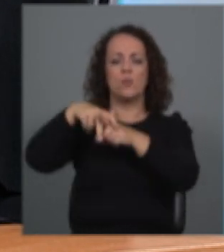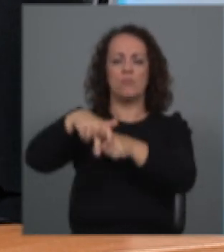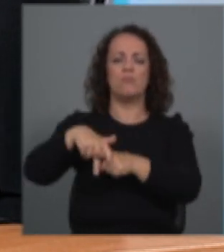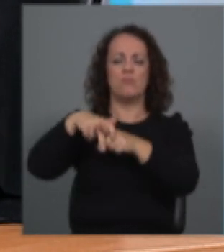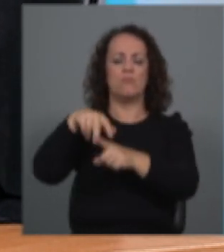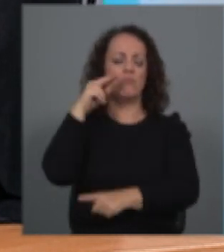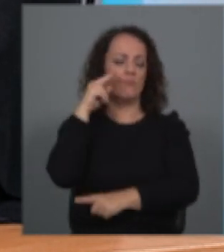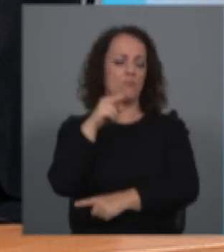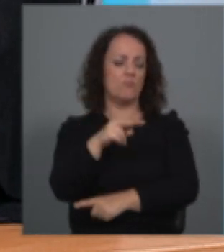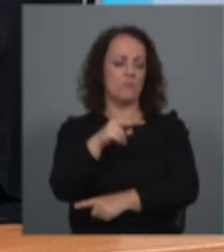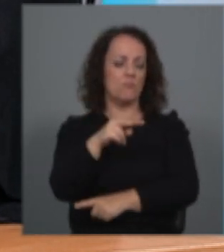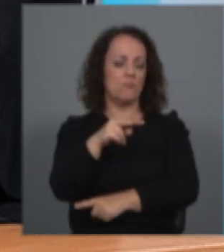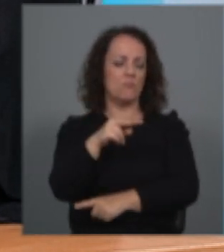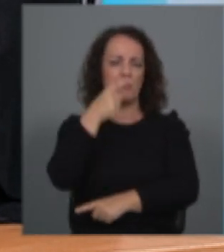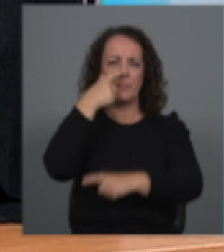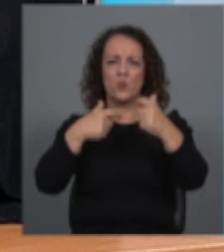repugnância.